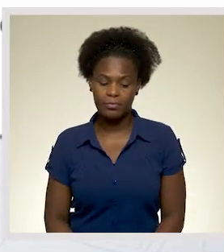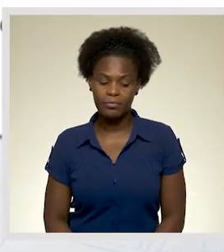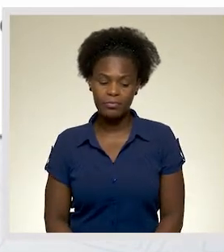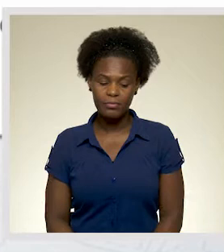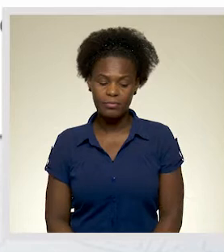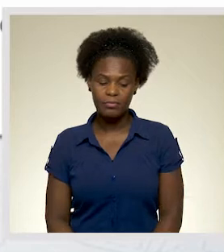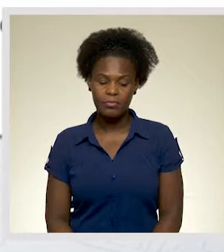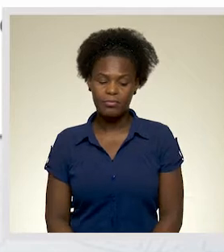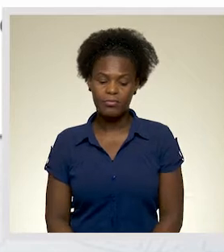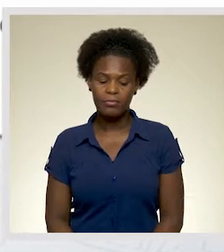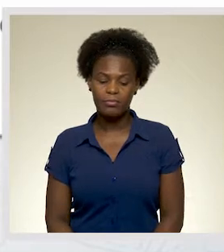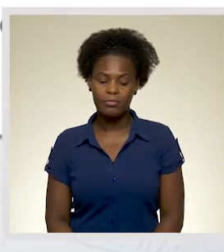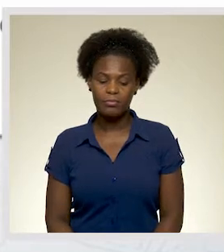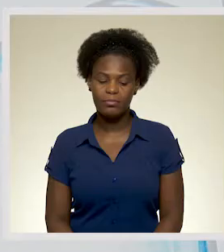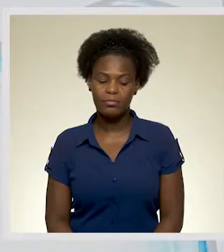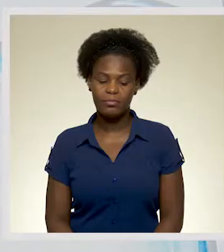Mas esses fatores